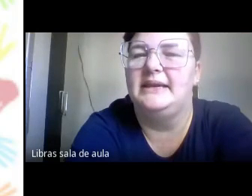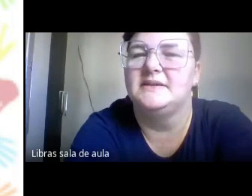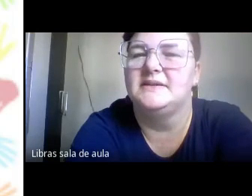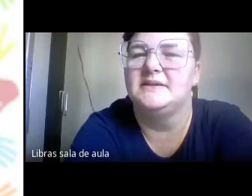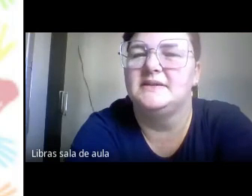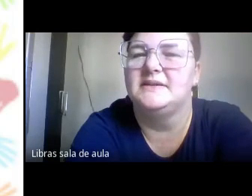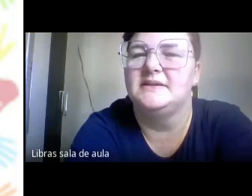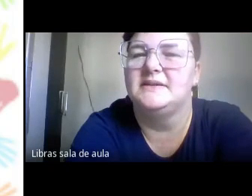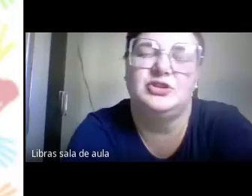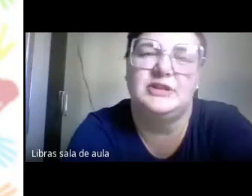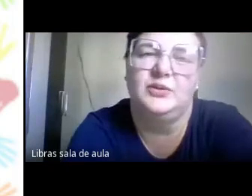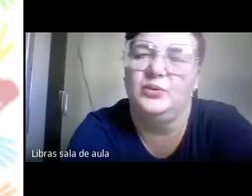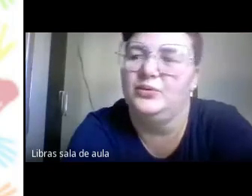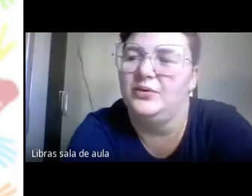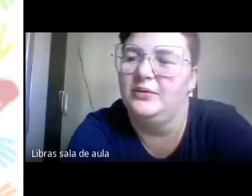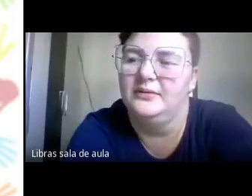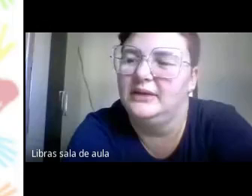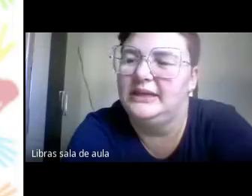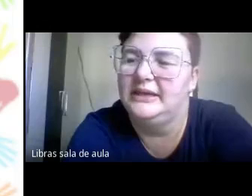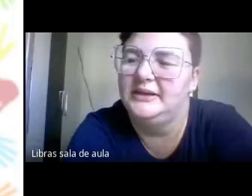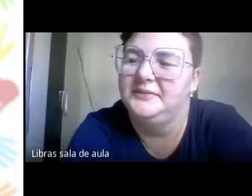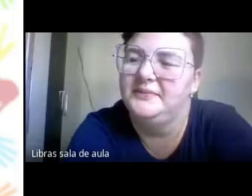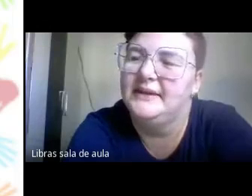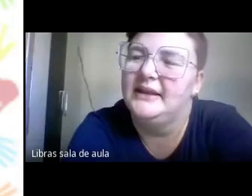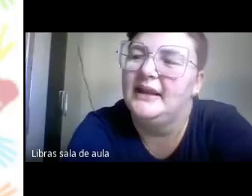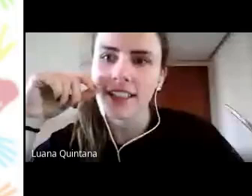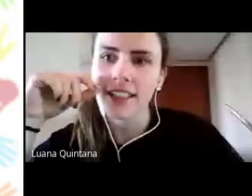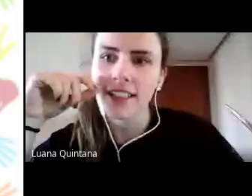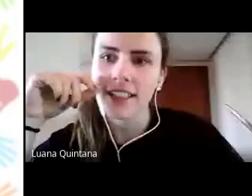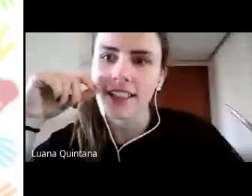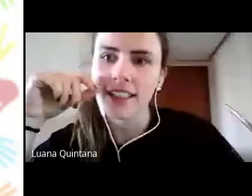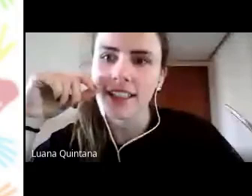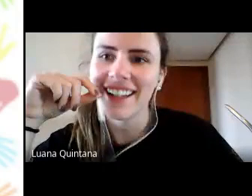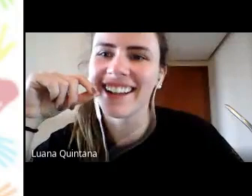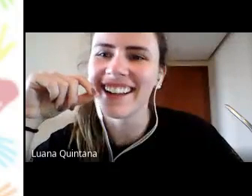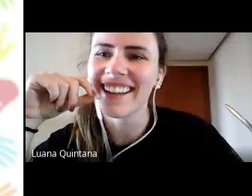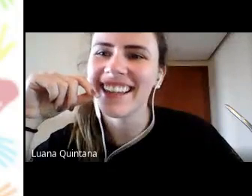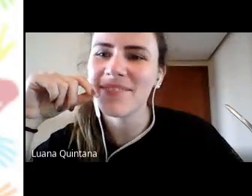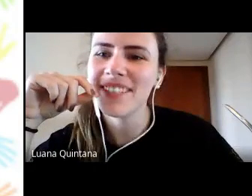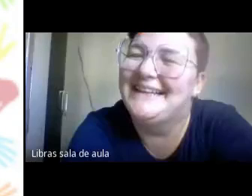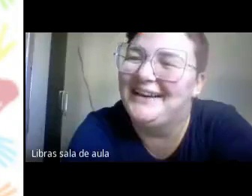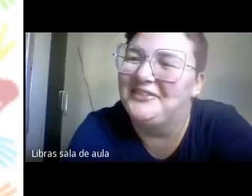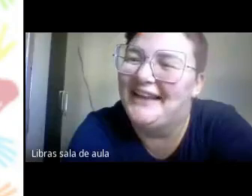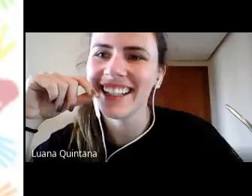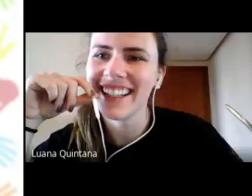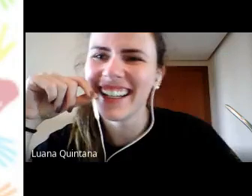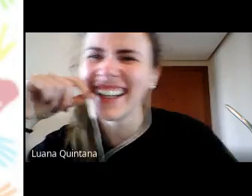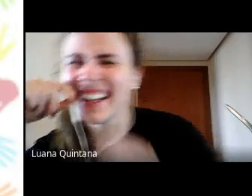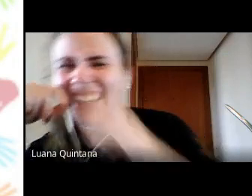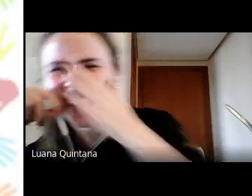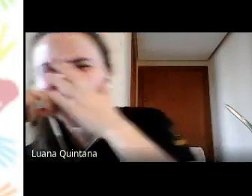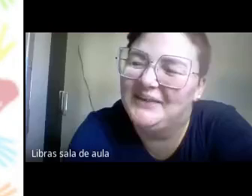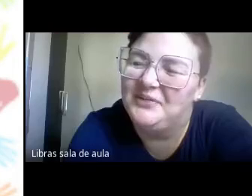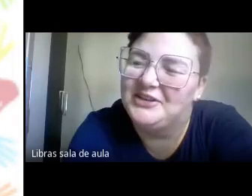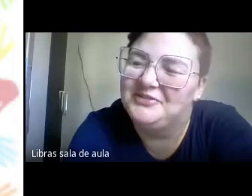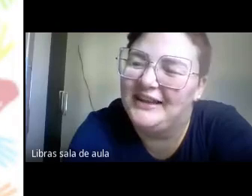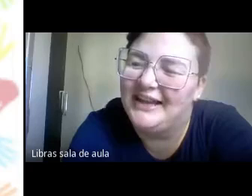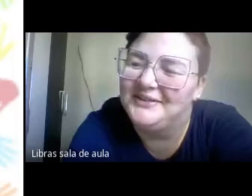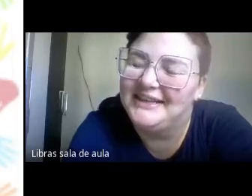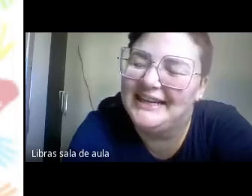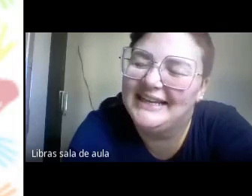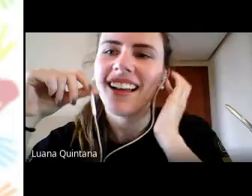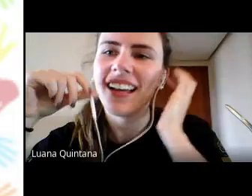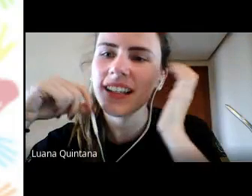É bem isso. Tu disse tudo, Eliane. E essa questão da empatia... Pode